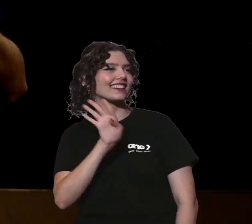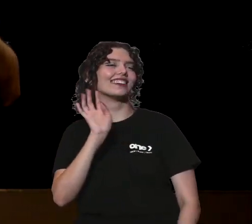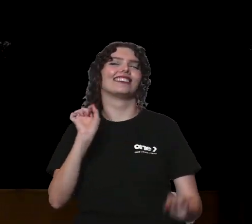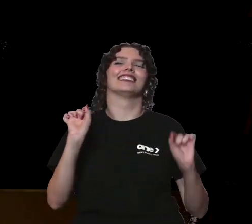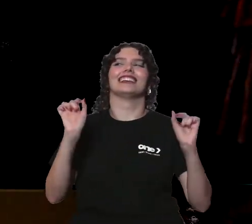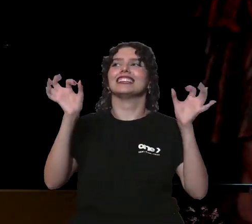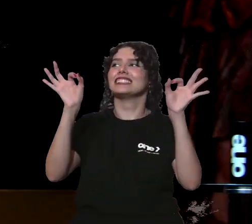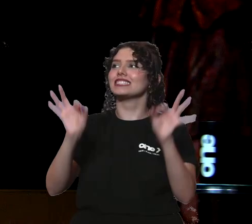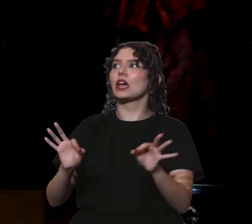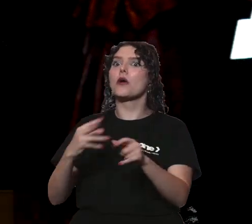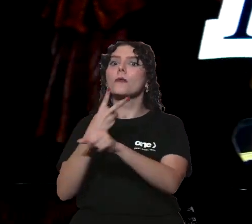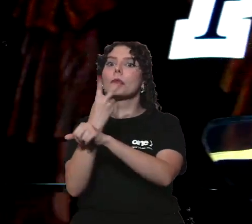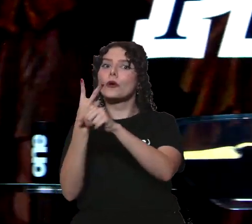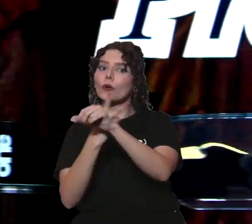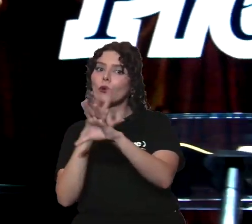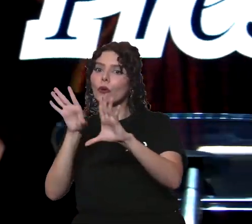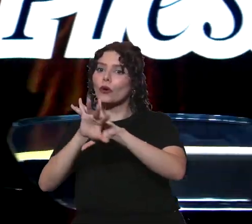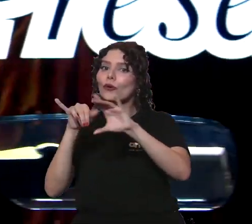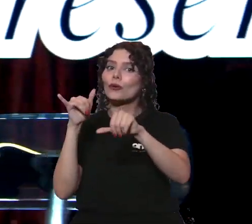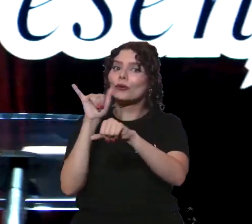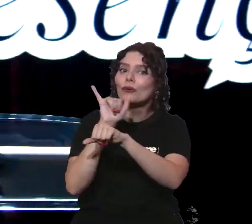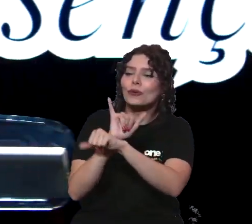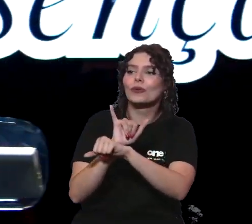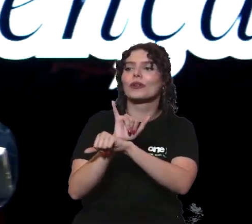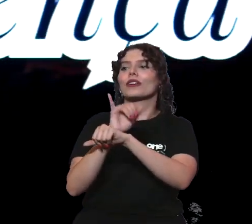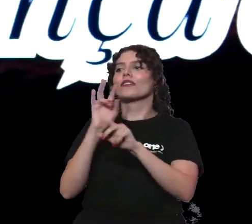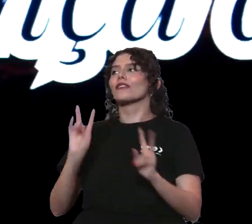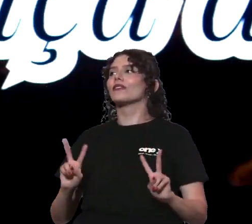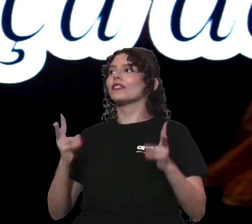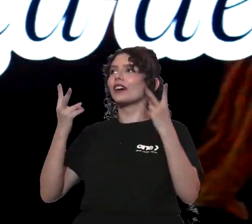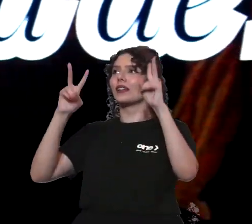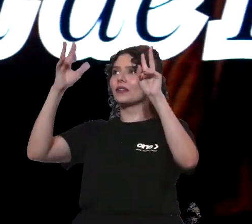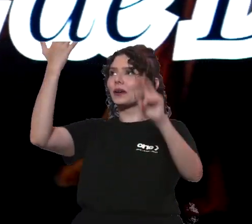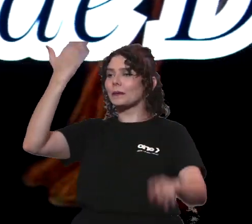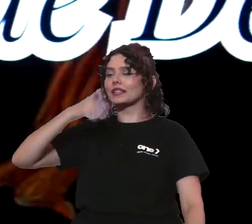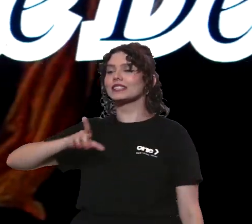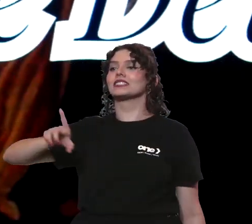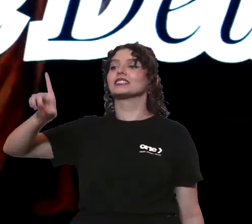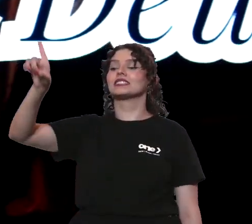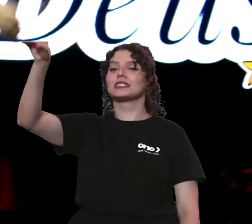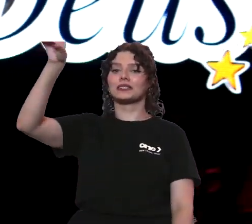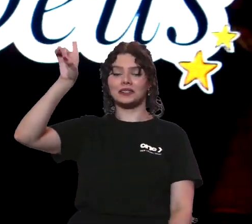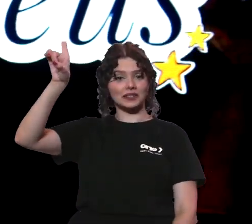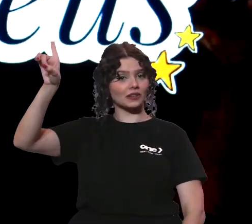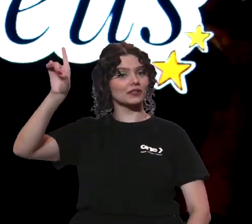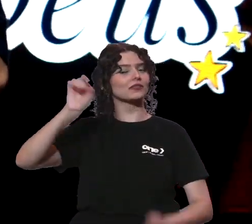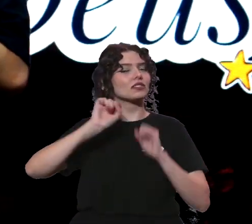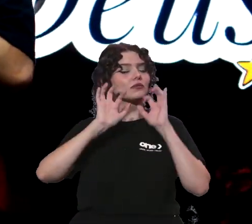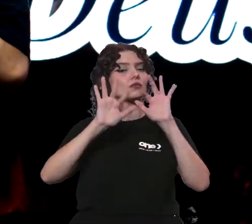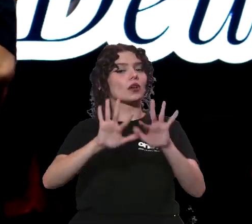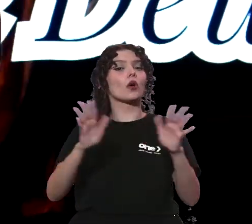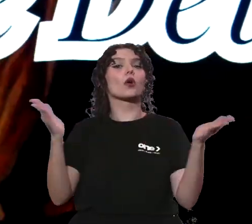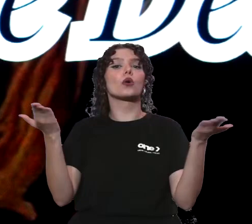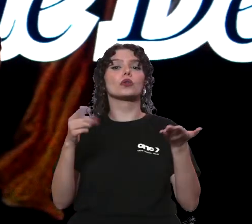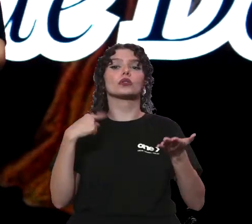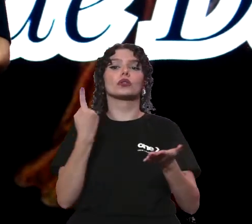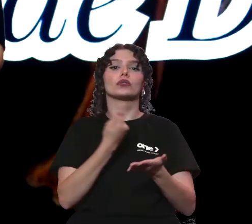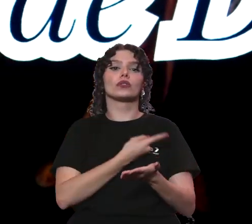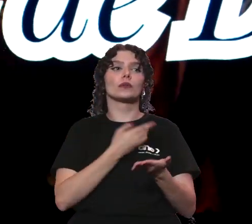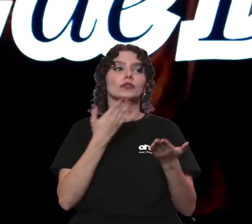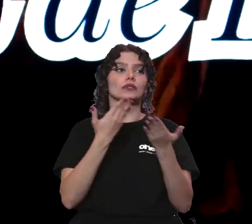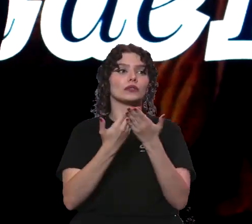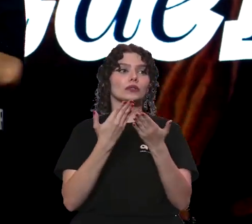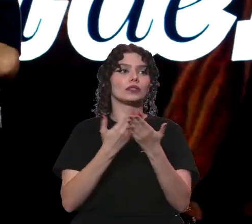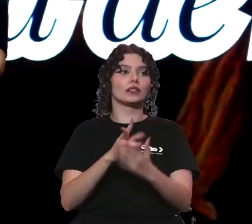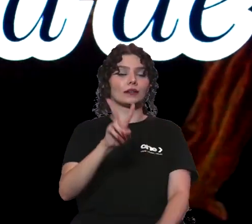massa. Se você não viu, procura lá no YouTube depois, valorize a presença de Deus, a parte 1, que vai ser bênção. E hoje a gente vai estudar a parte